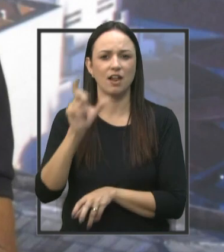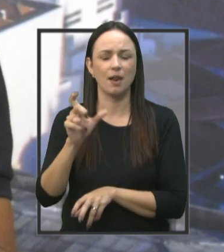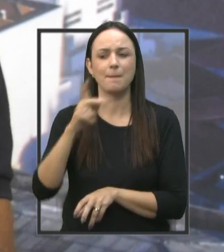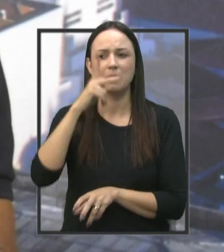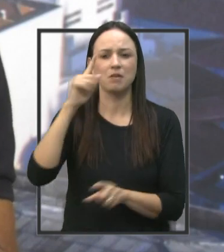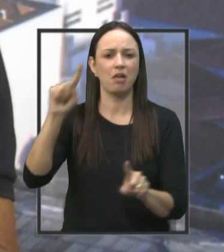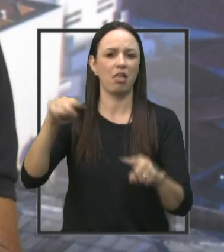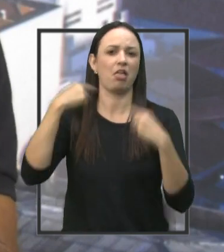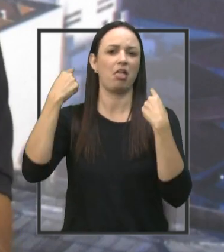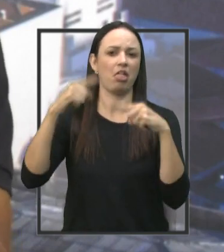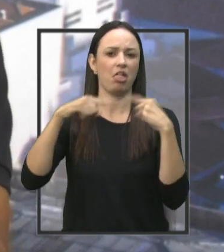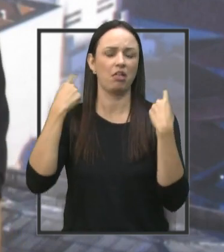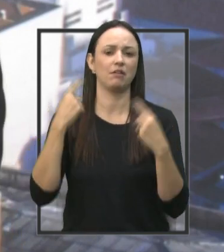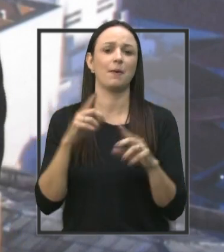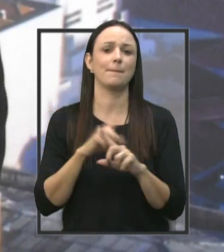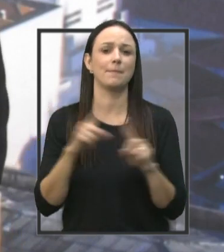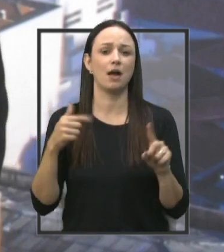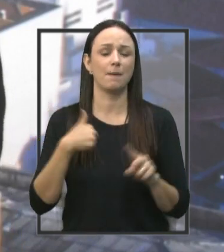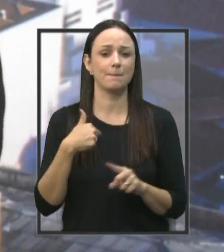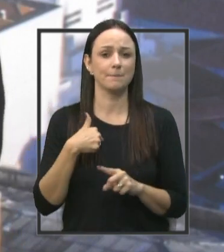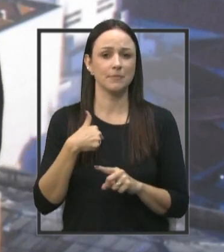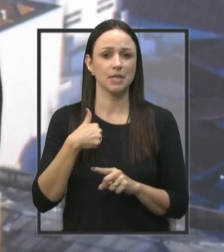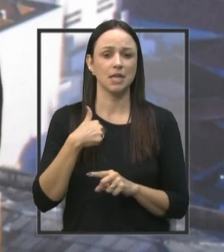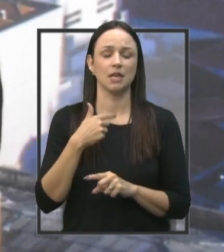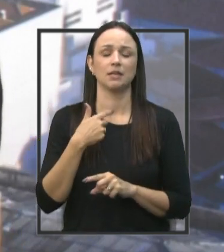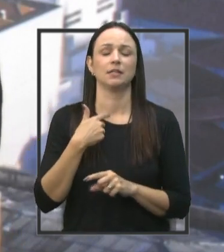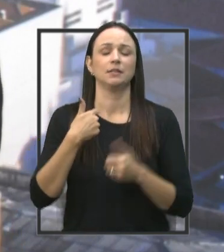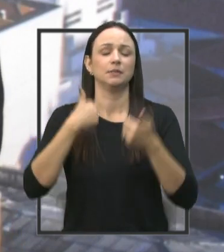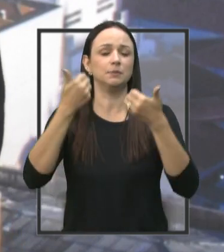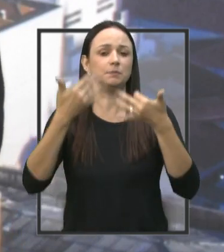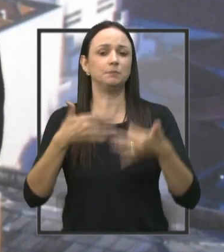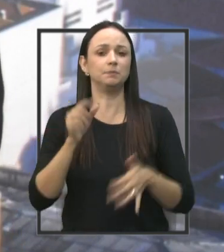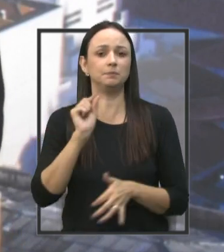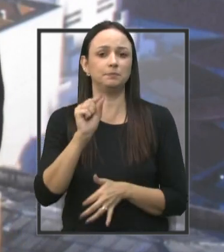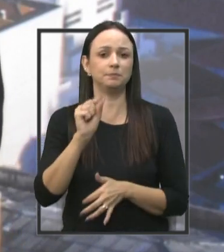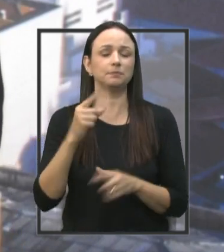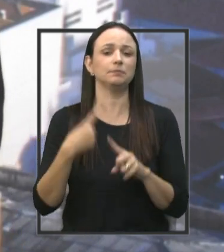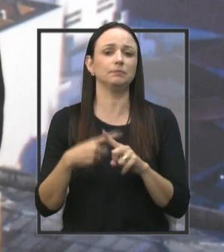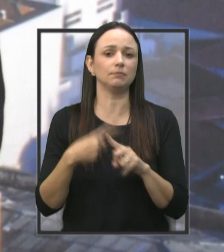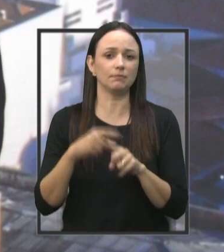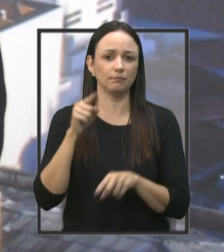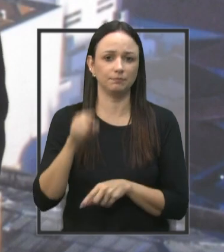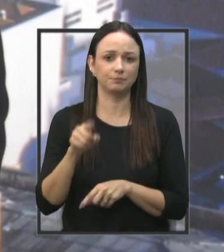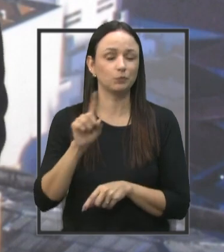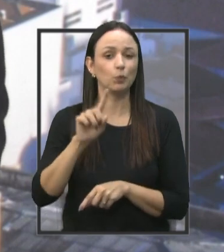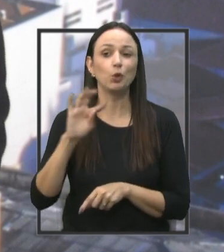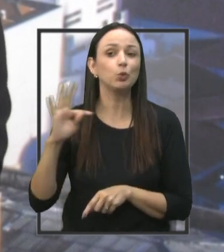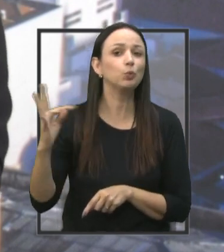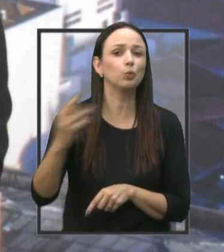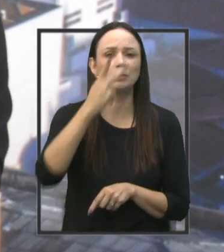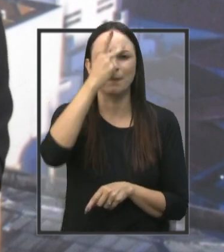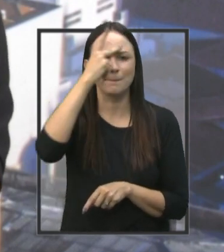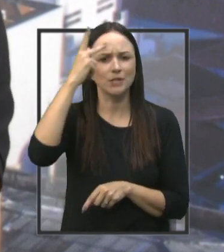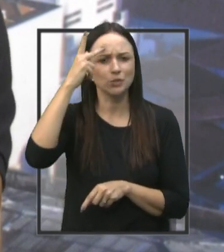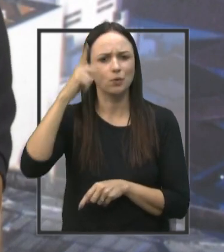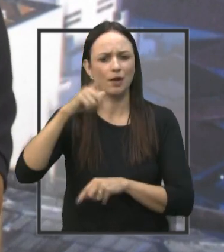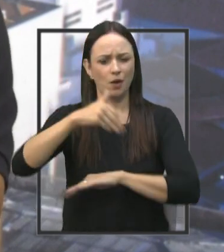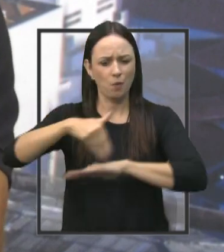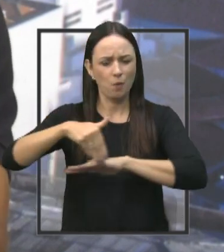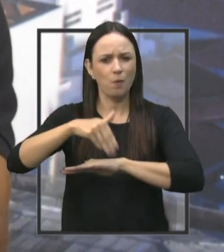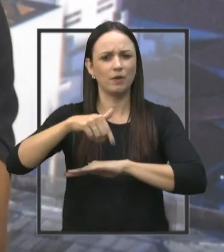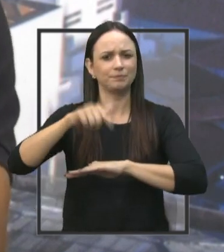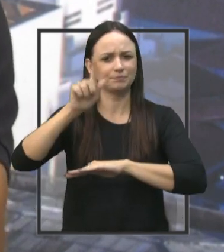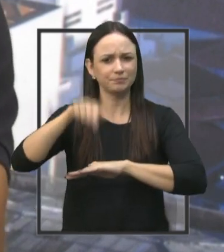muito criticado por causa disso, mas a minha colocação ali é justamente essa. Não é todo indivíduo que está na